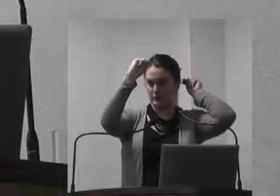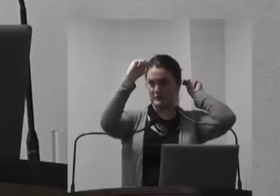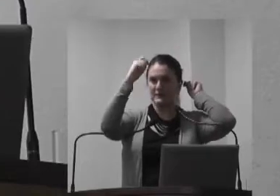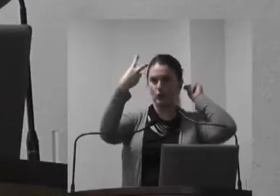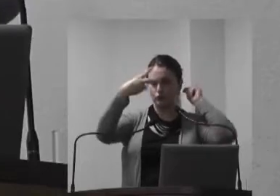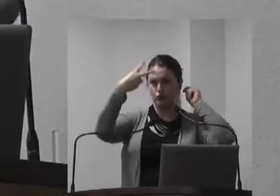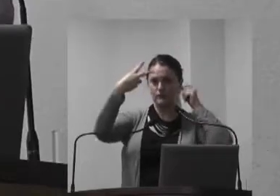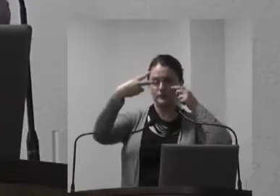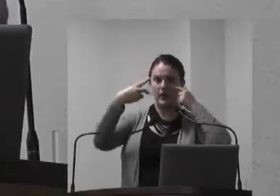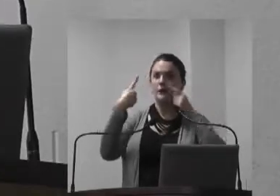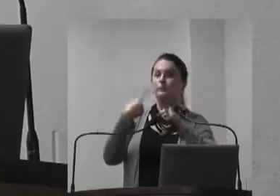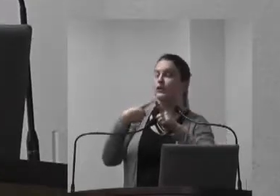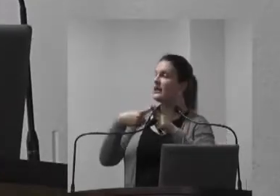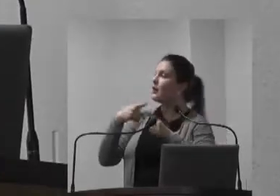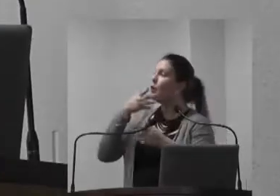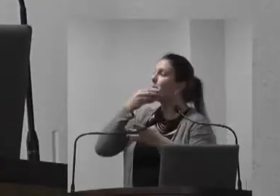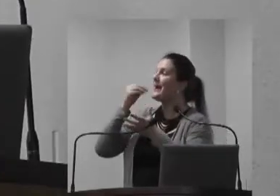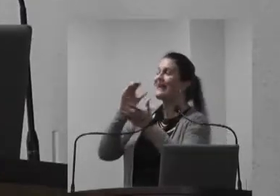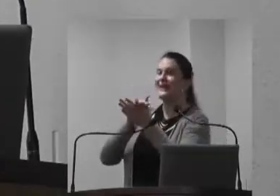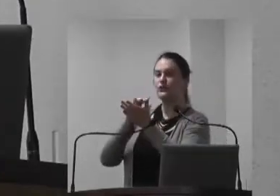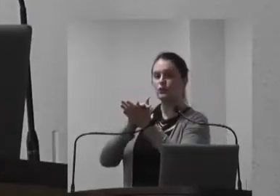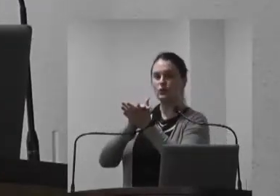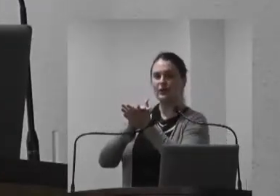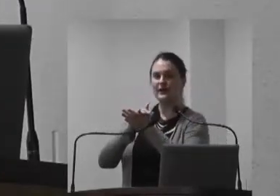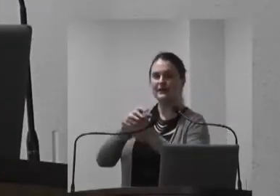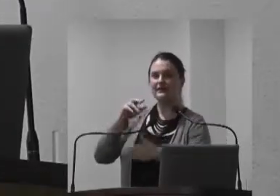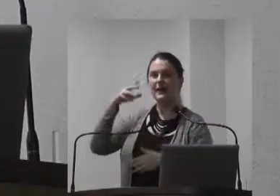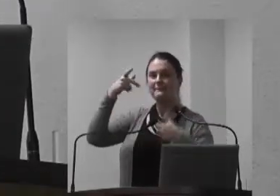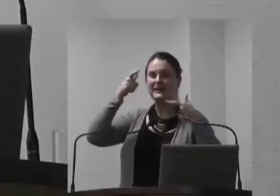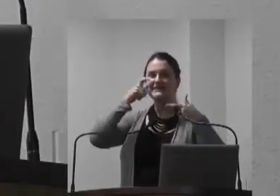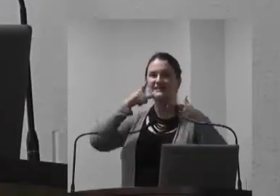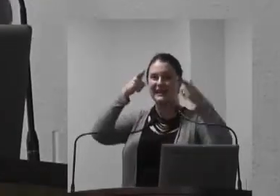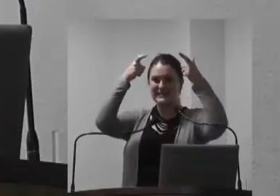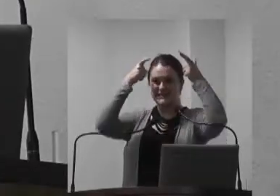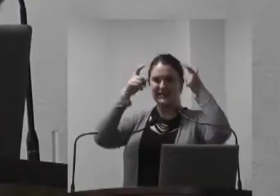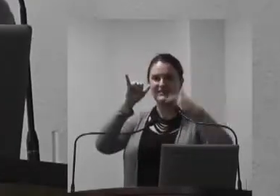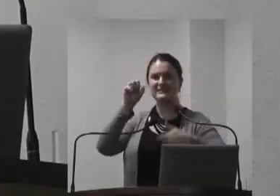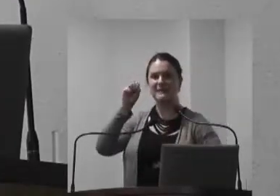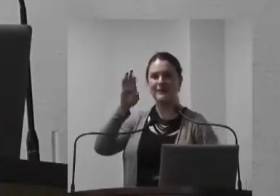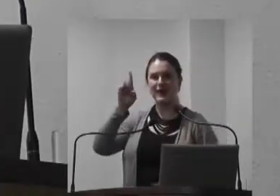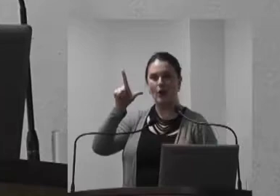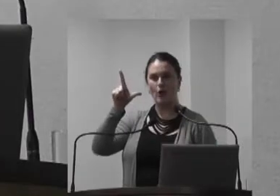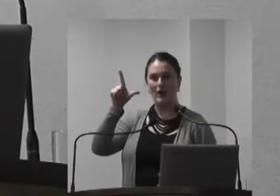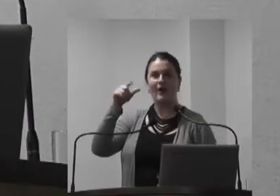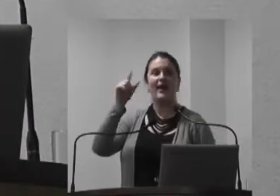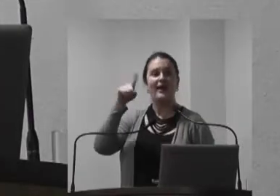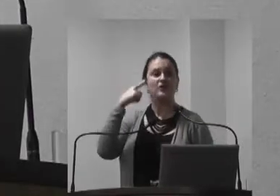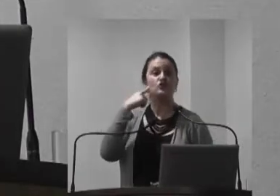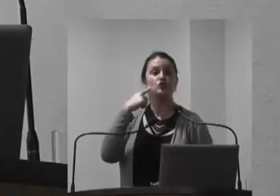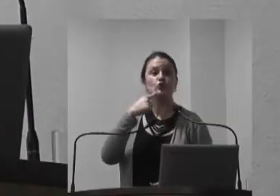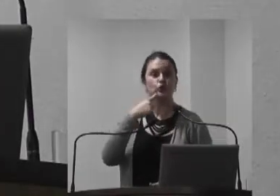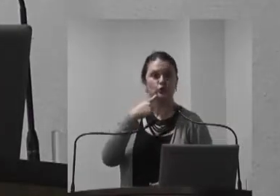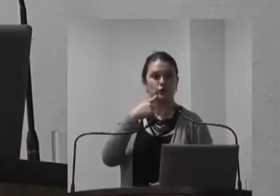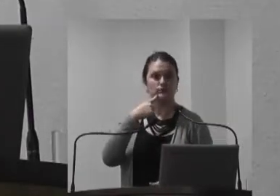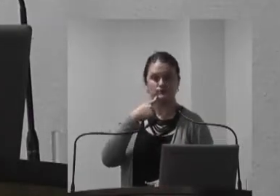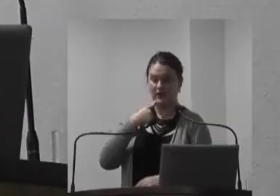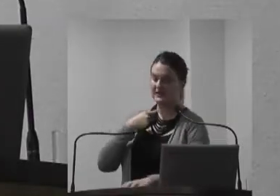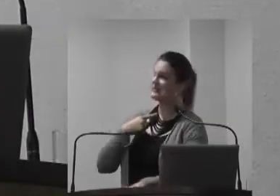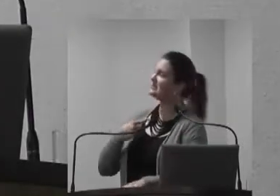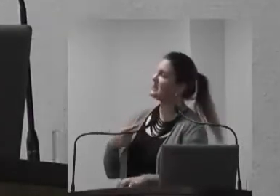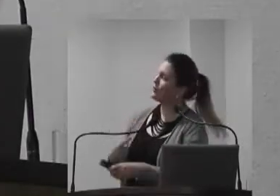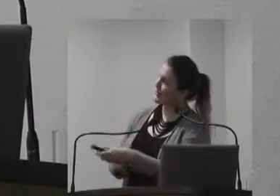Dom Pedro II, porque o marido da princesa Isabel era